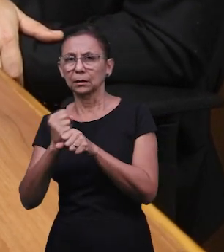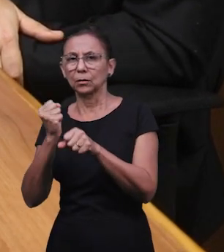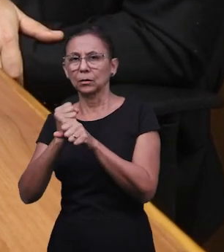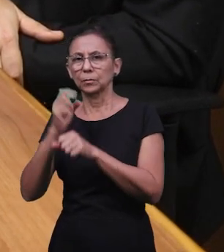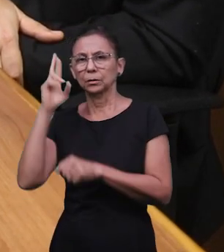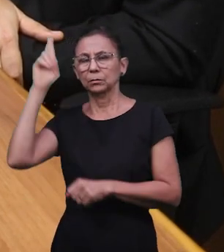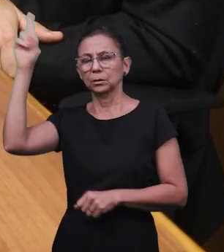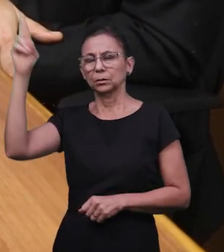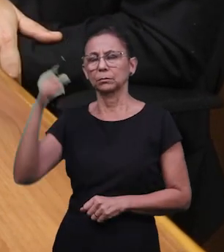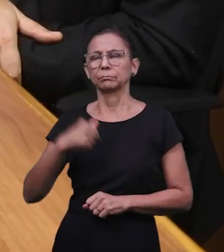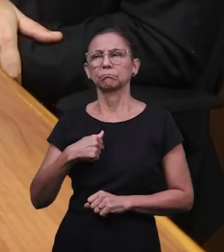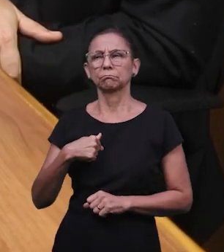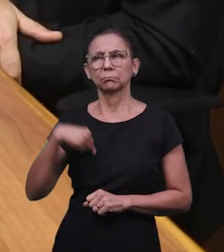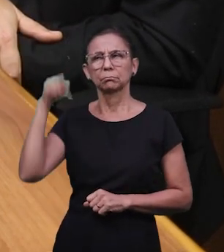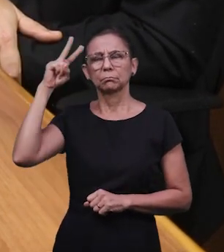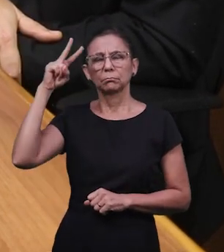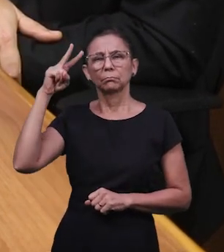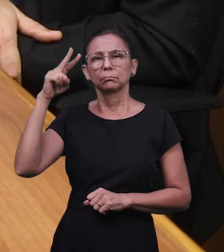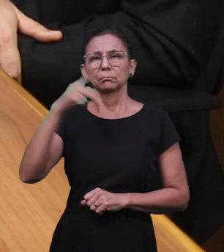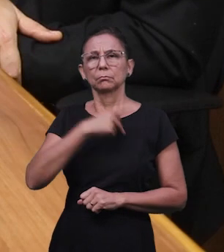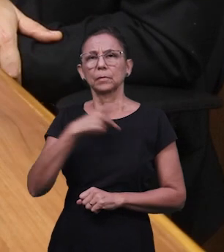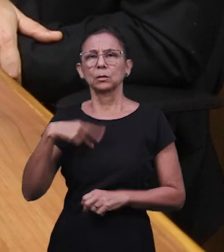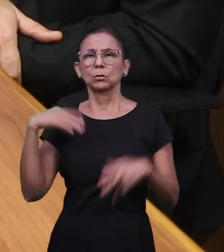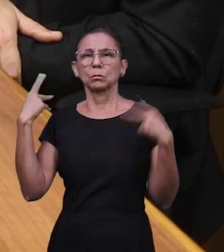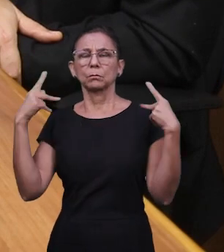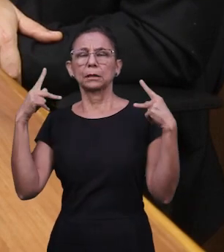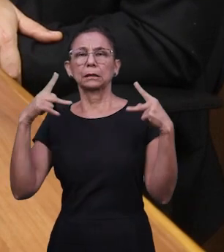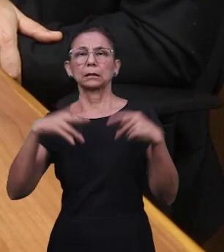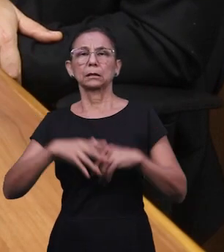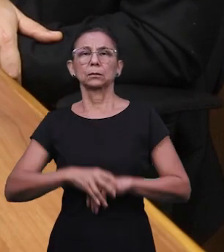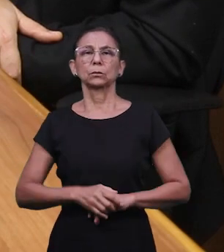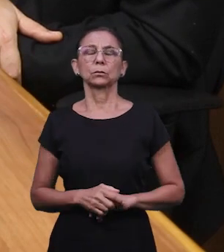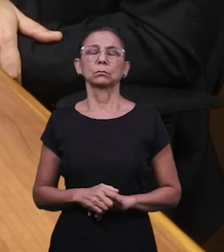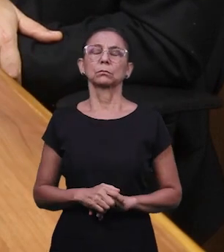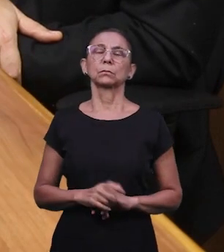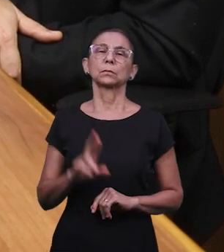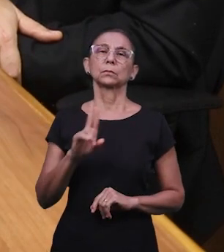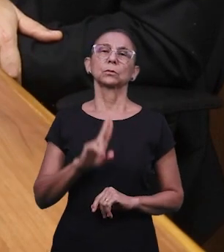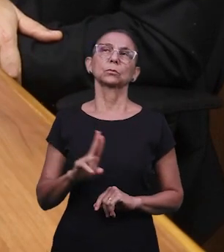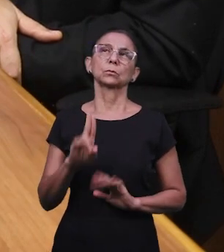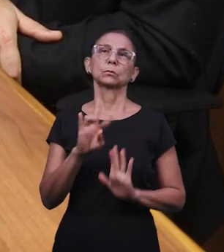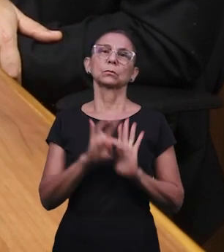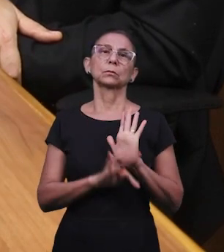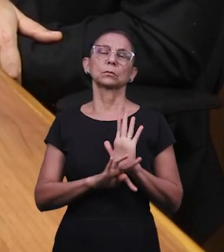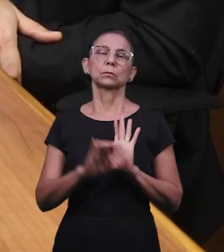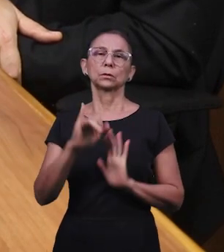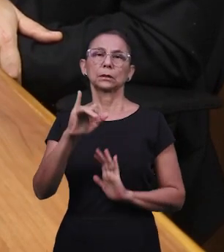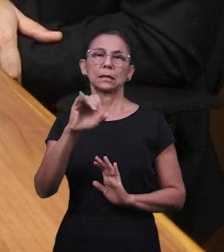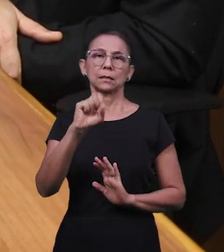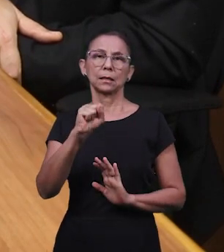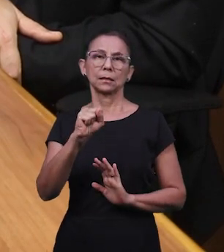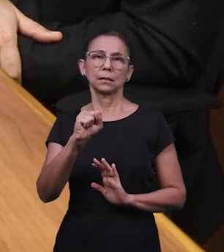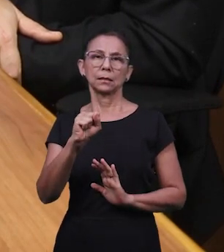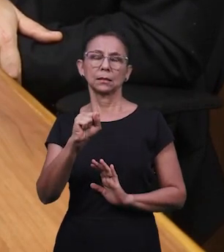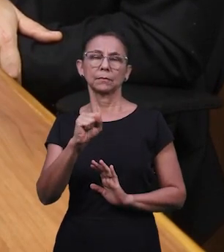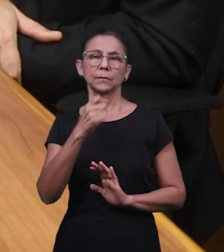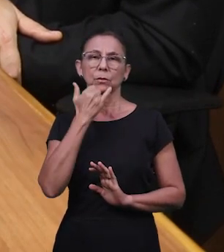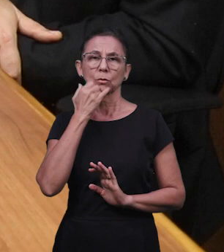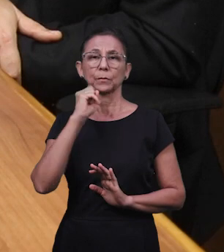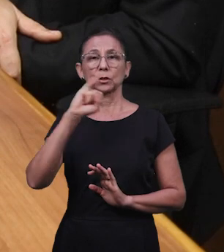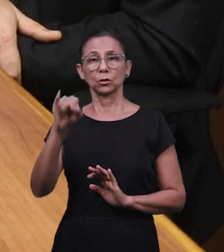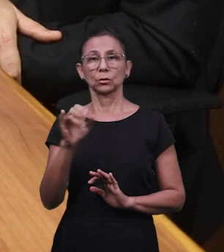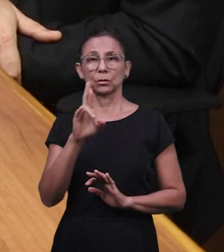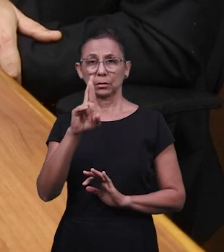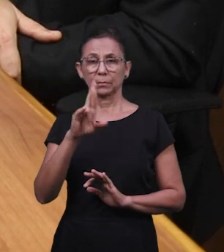me lembro de uma pregação que um pastor fez, né? Ele pregou sobre assim, ele usou um texto de Isaías,